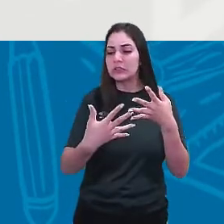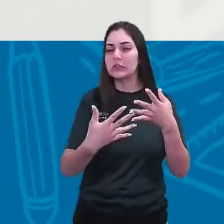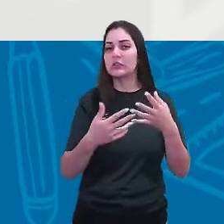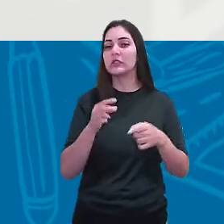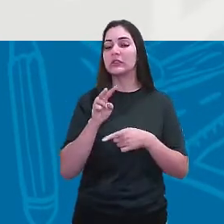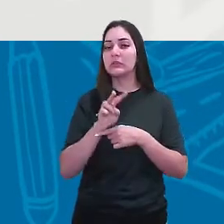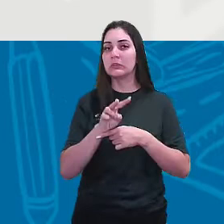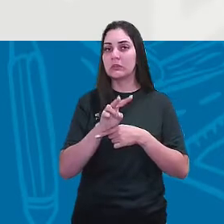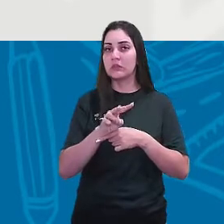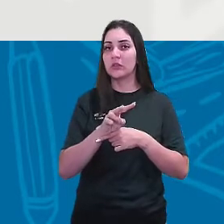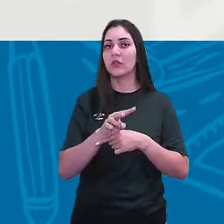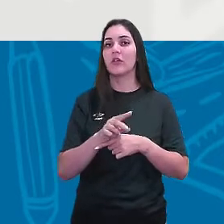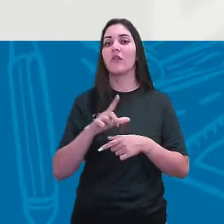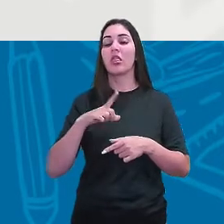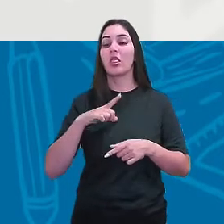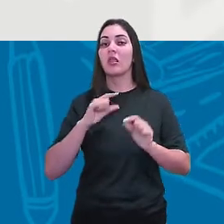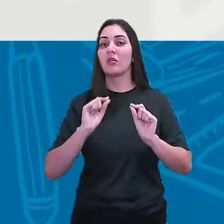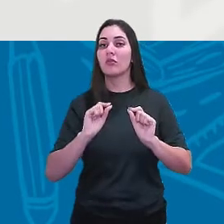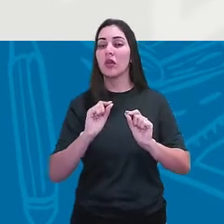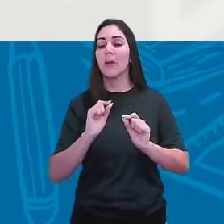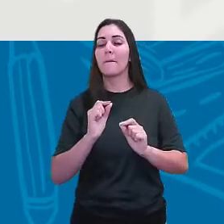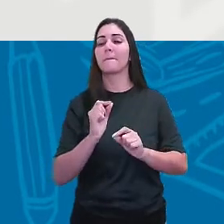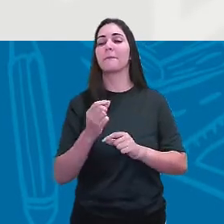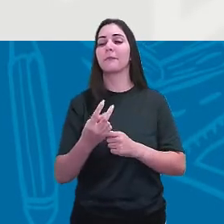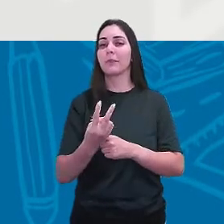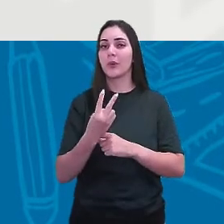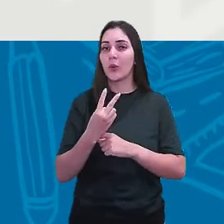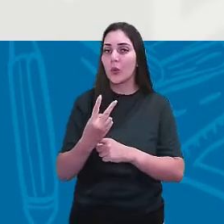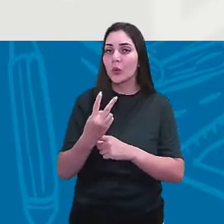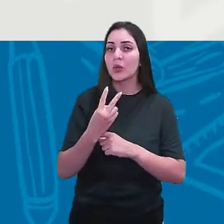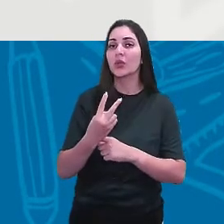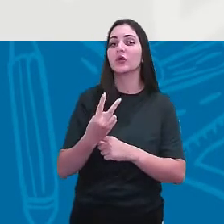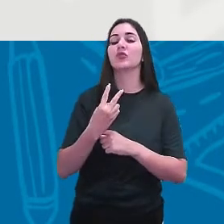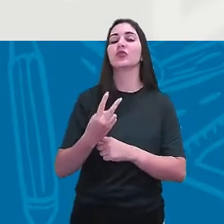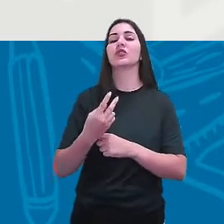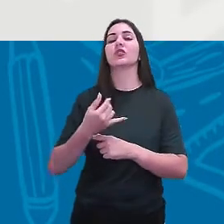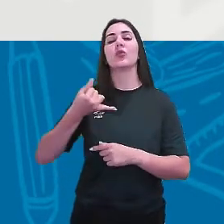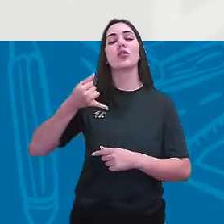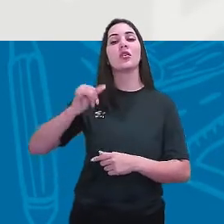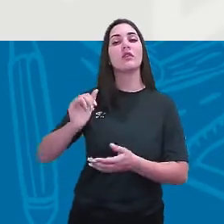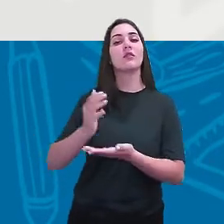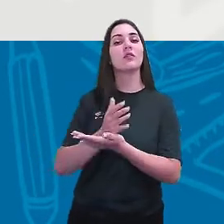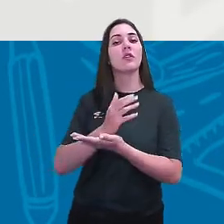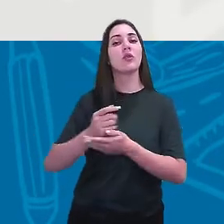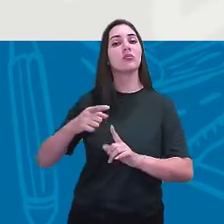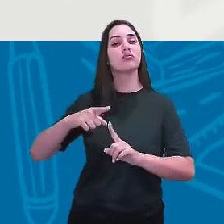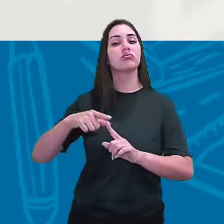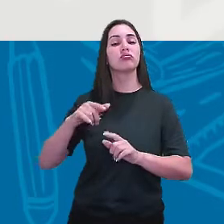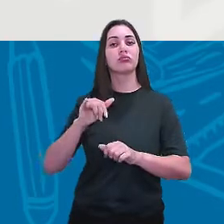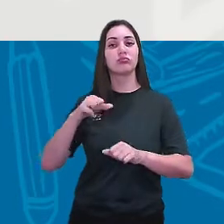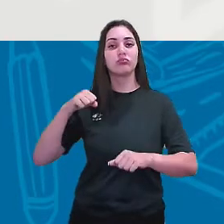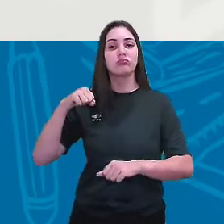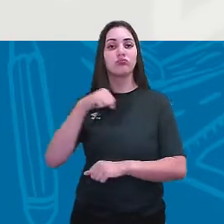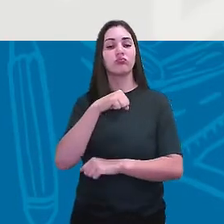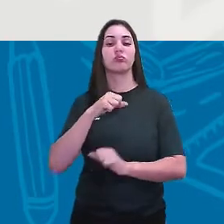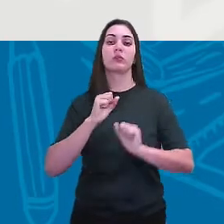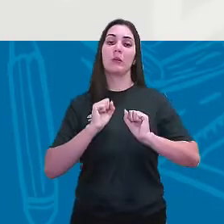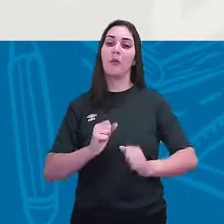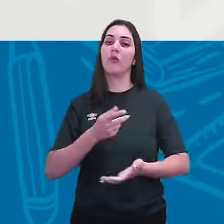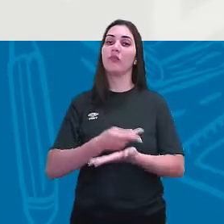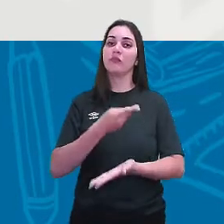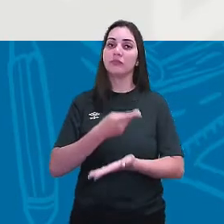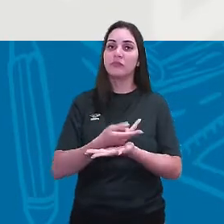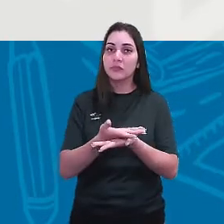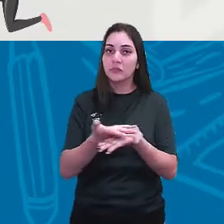prevenção, você vai estar aí se protegendo e evitando alguns tipos de acidentes que podem estar acontecendo